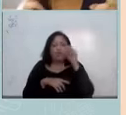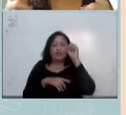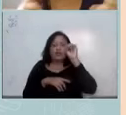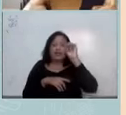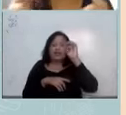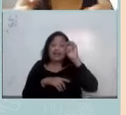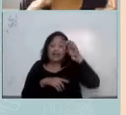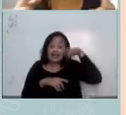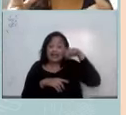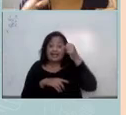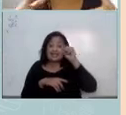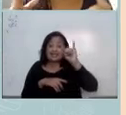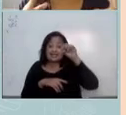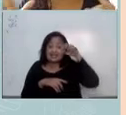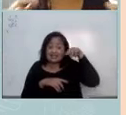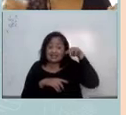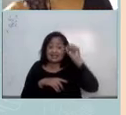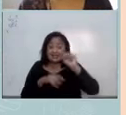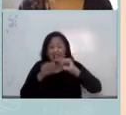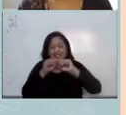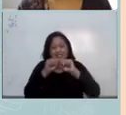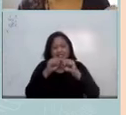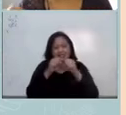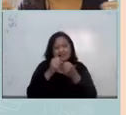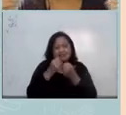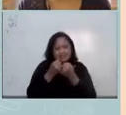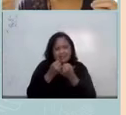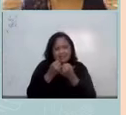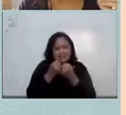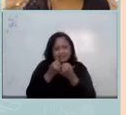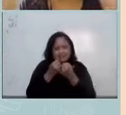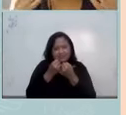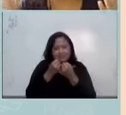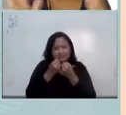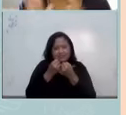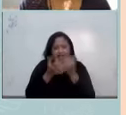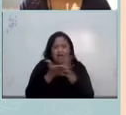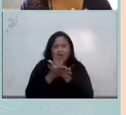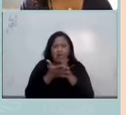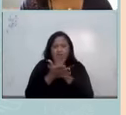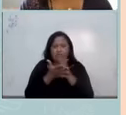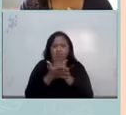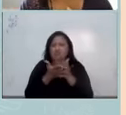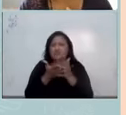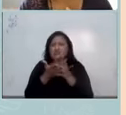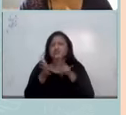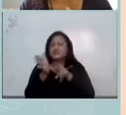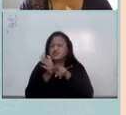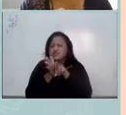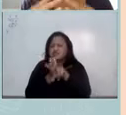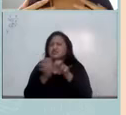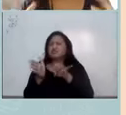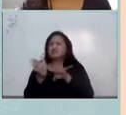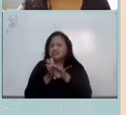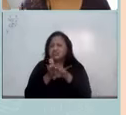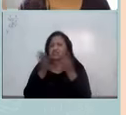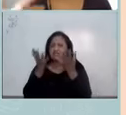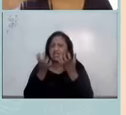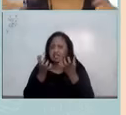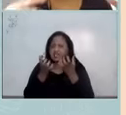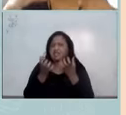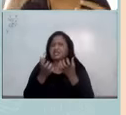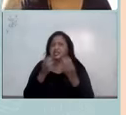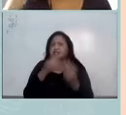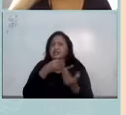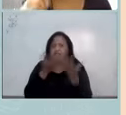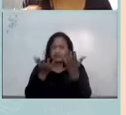vai tentar ali quebrar, né, vai tentar destruir algum micro-organismo que tenta invadir a nossa mucosa ocular. E por aí vai. Então, nas